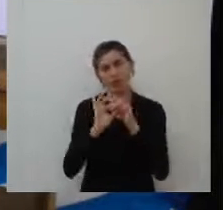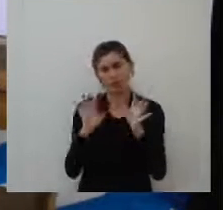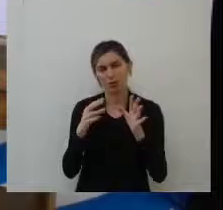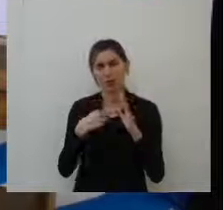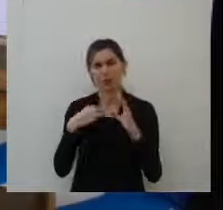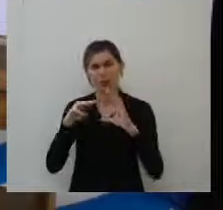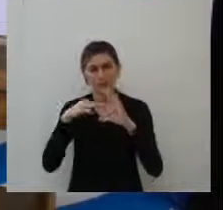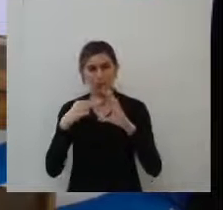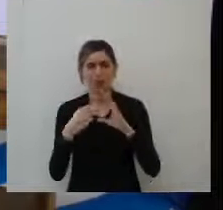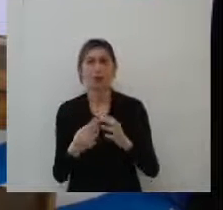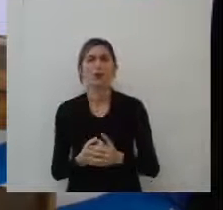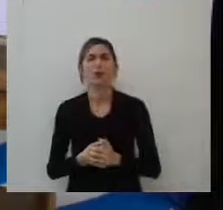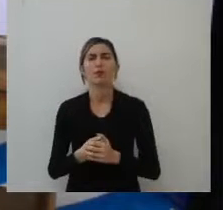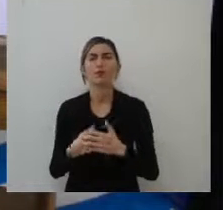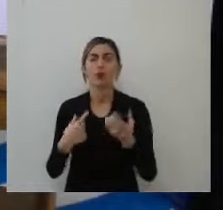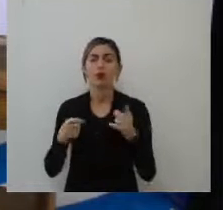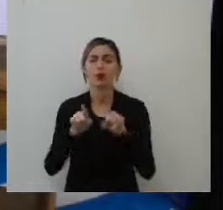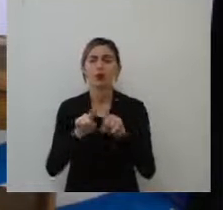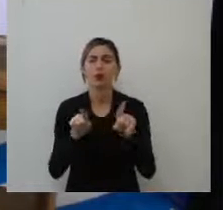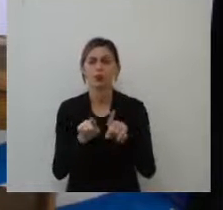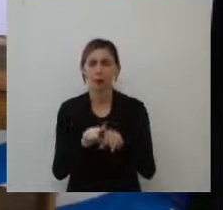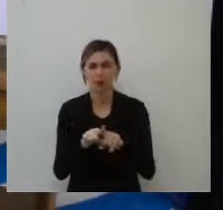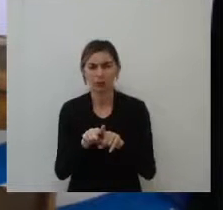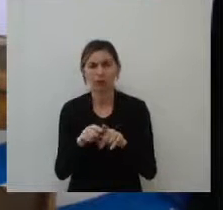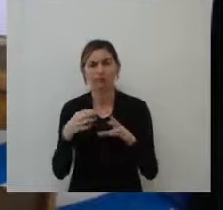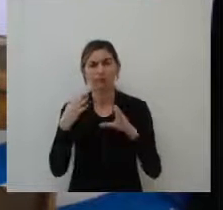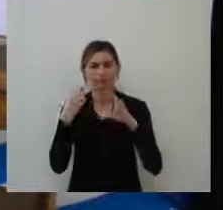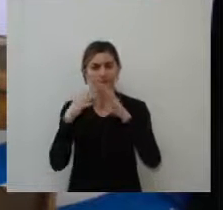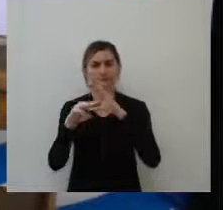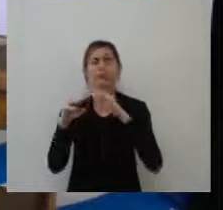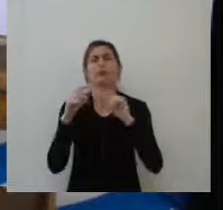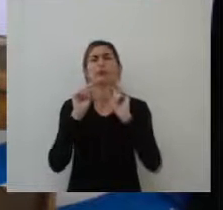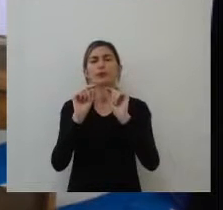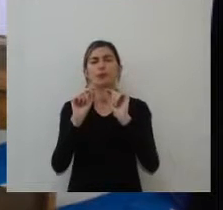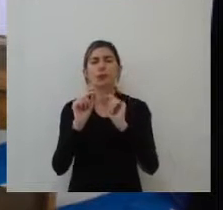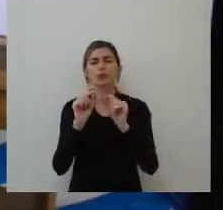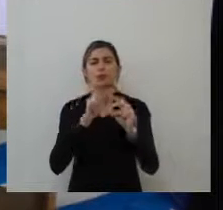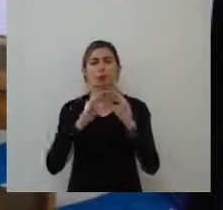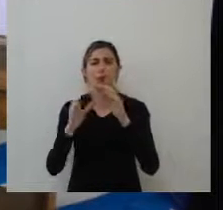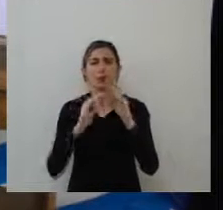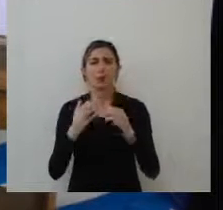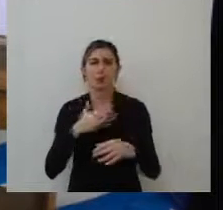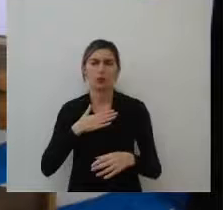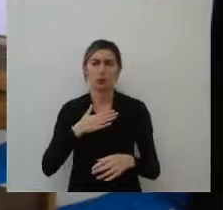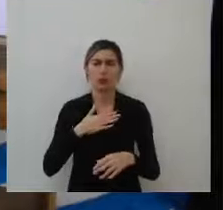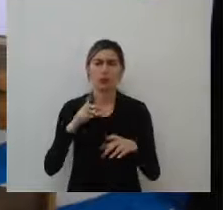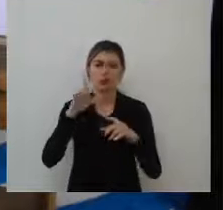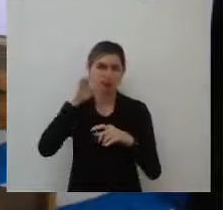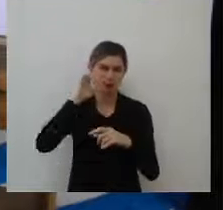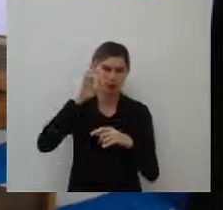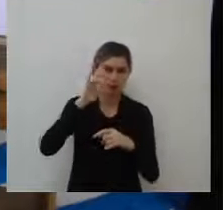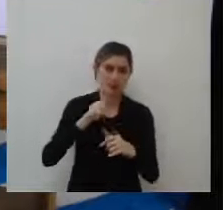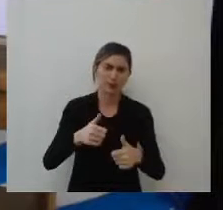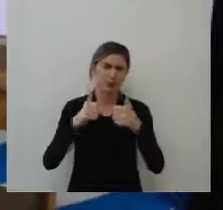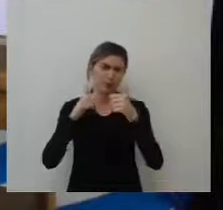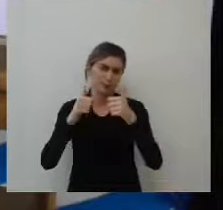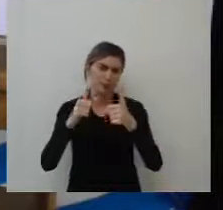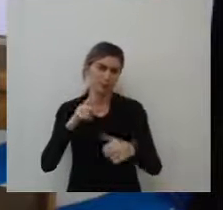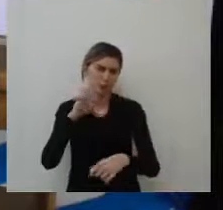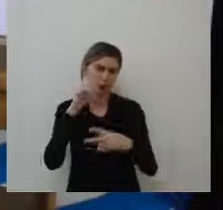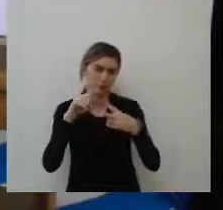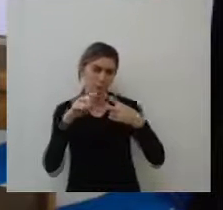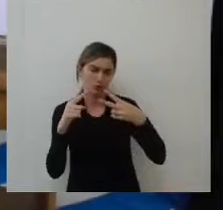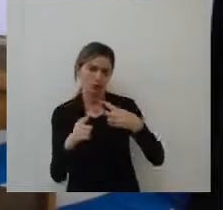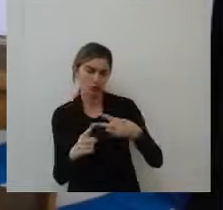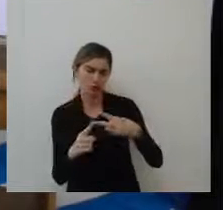e-mail, uma coisa meio arcaica, e vou deixar uma coisa também atual para que vocês possam se comunicar comigo, tá? Que é meu Instagram. Então, através desses